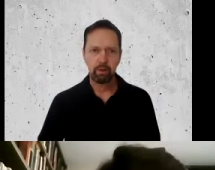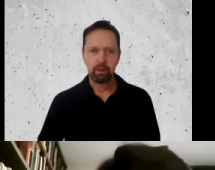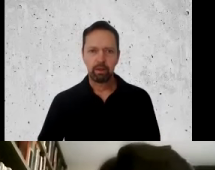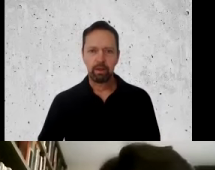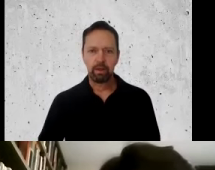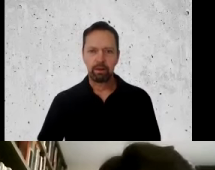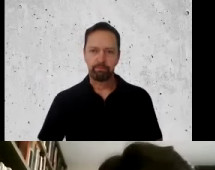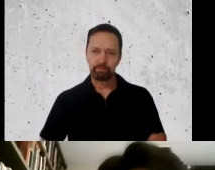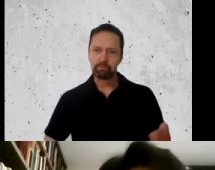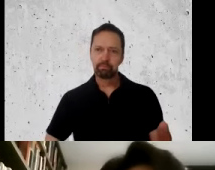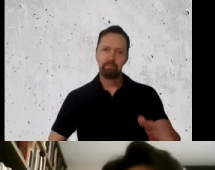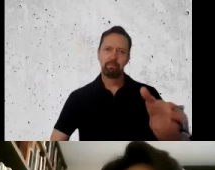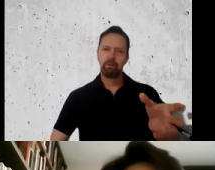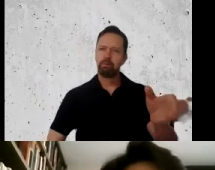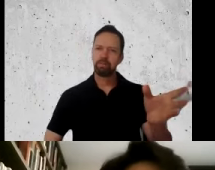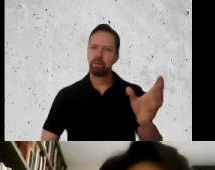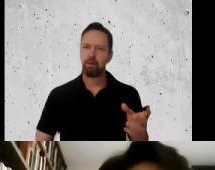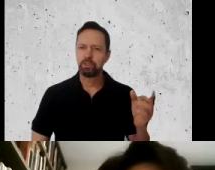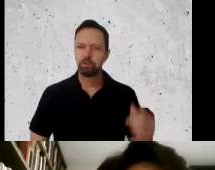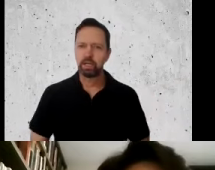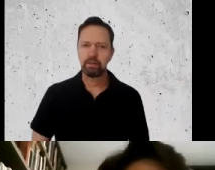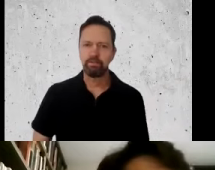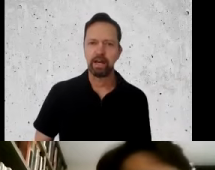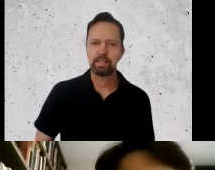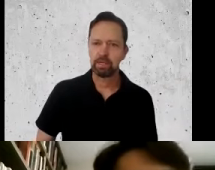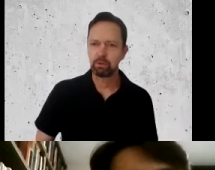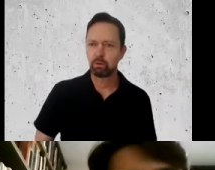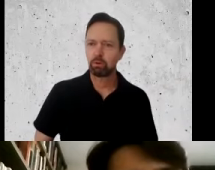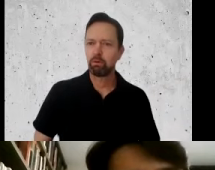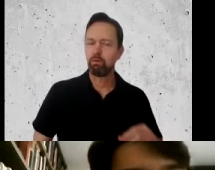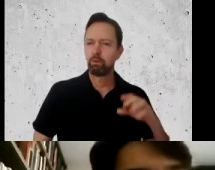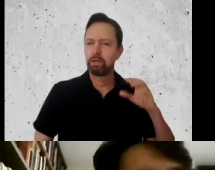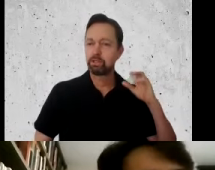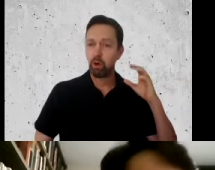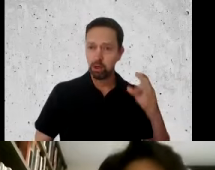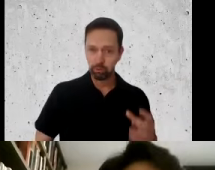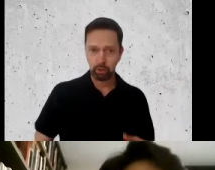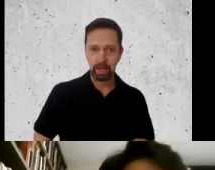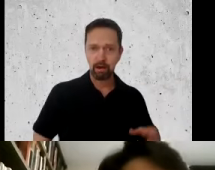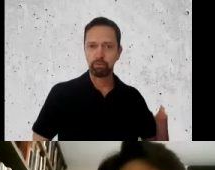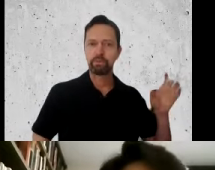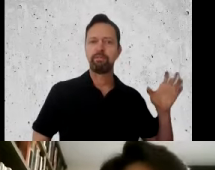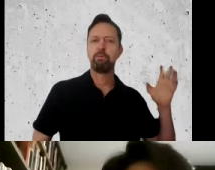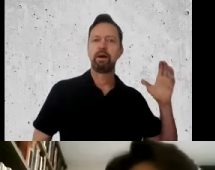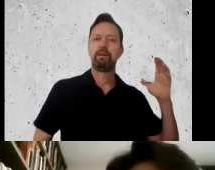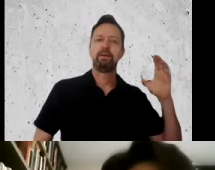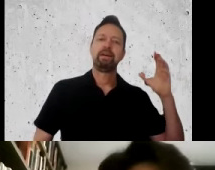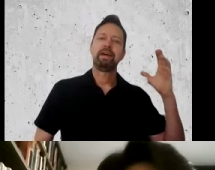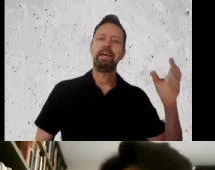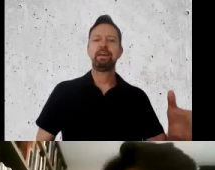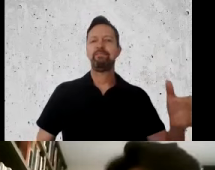Então, eu não consigo me lembrar onde que eu tirei essa frase, mas o que você olha o mundo real, você vê